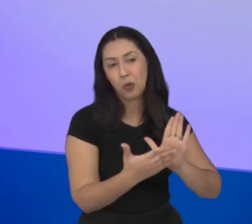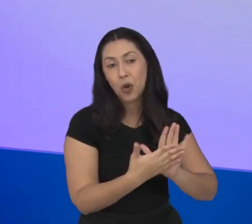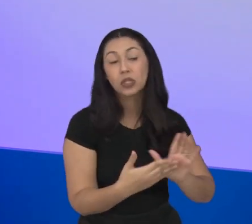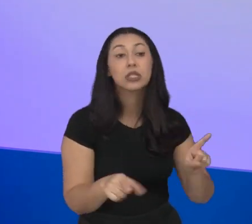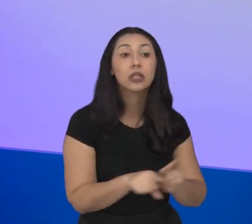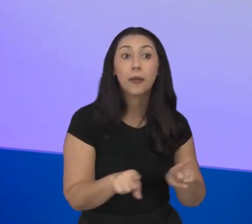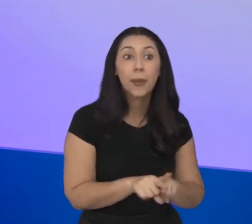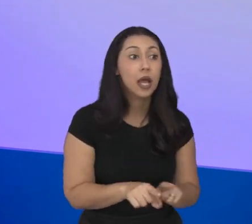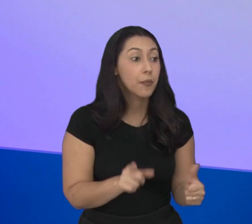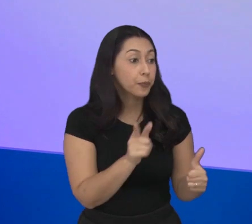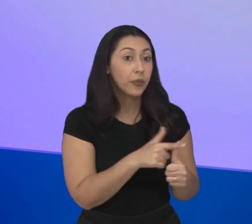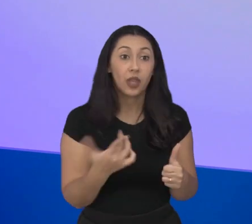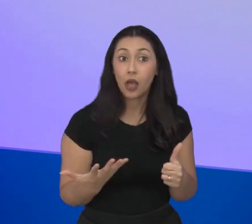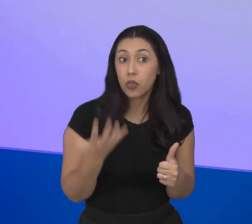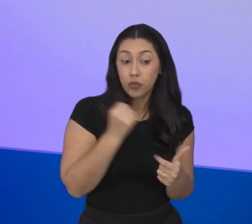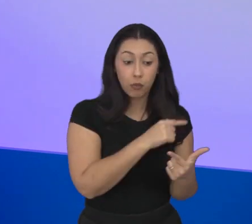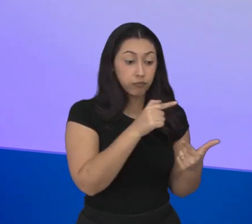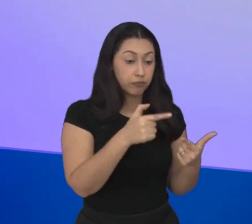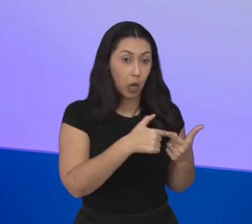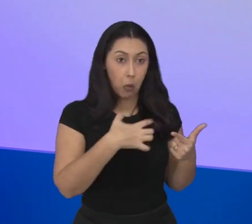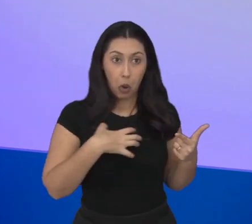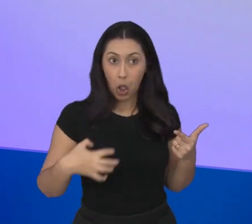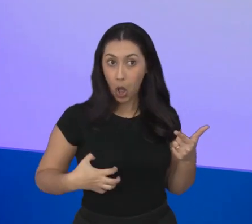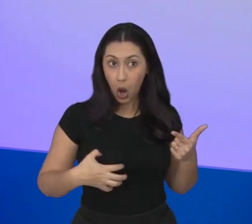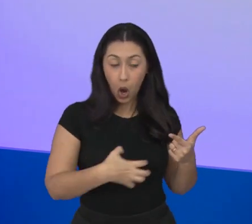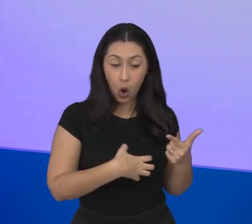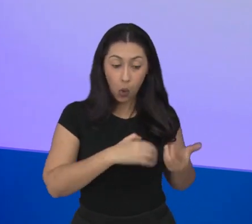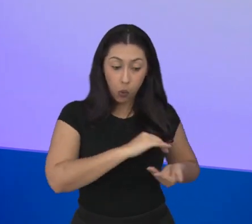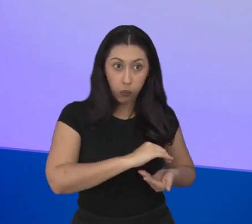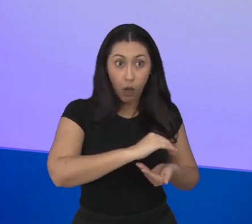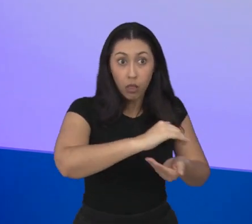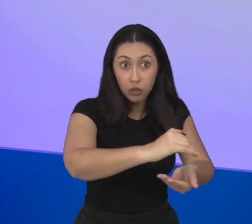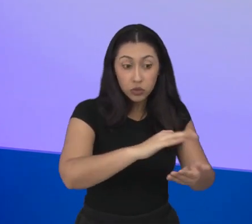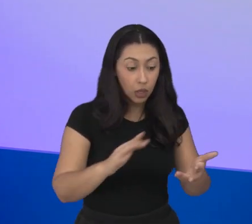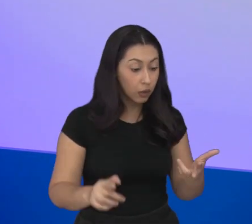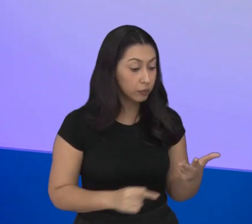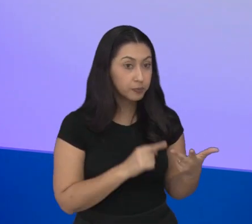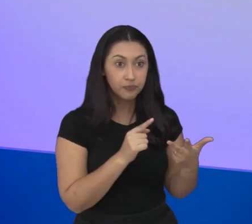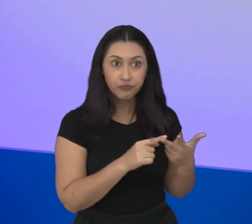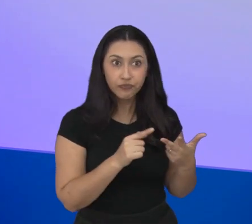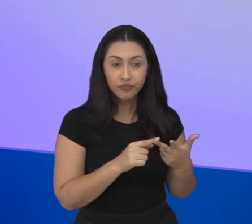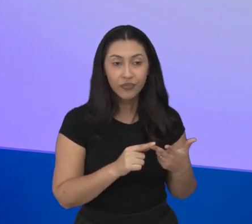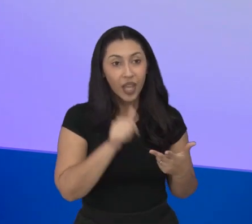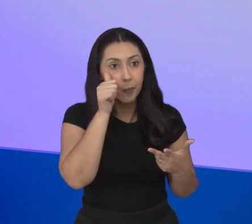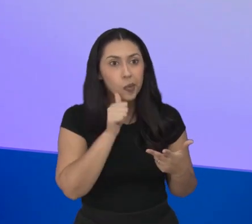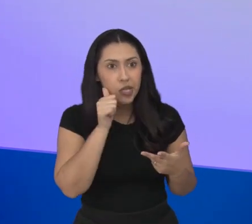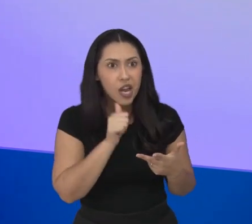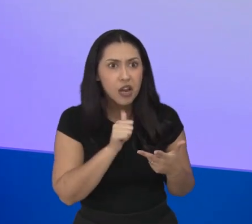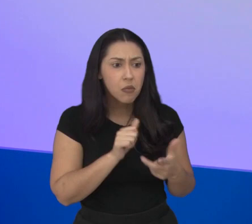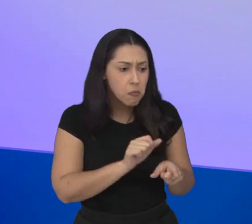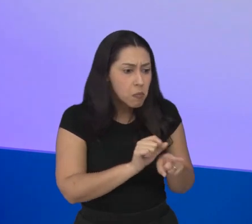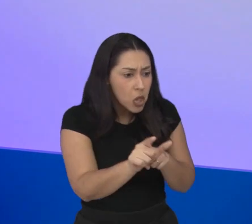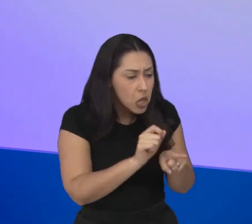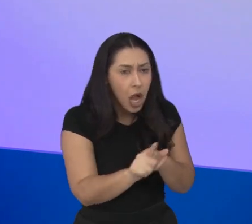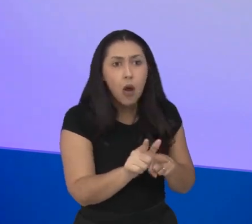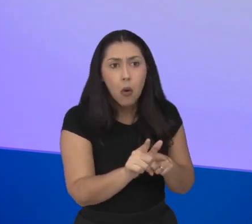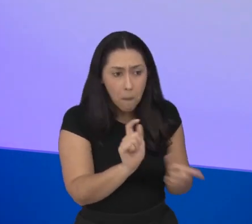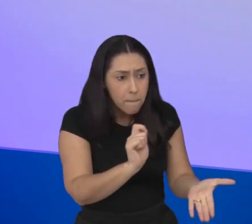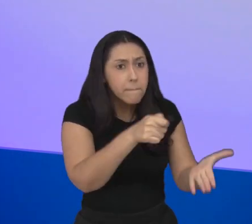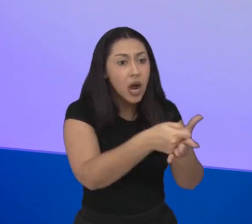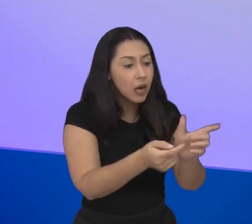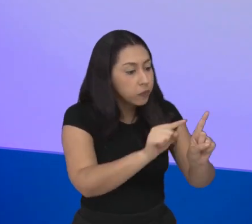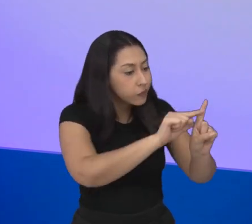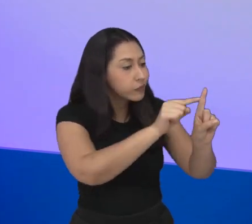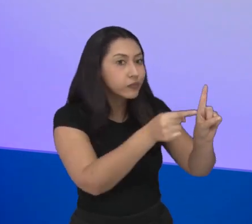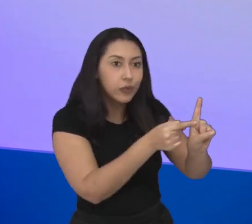tem mudanças que vão falar sobre adoção, sobre doação de órgãos, sobre utilização de barriga de aluguel, não utilização, a